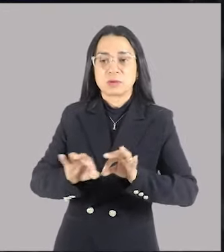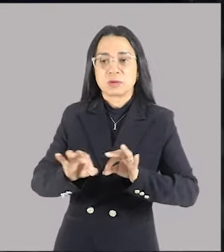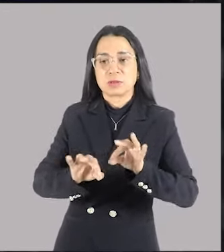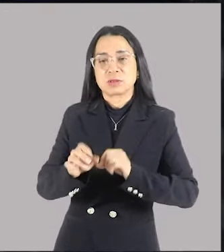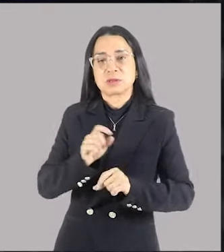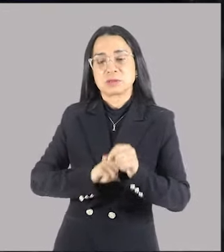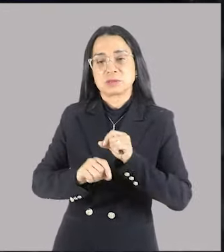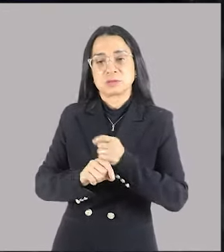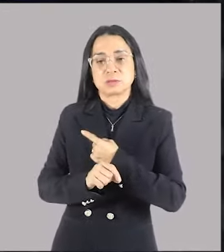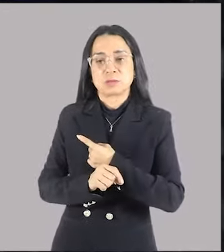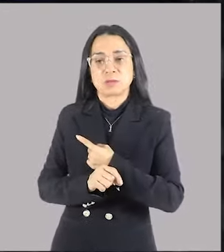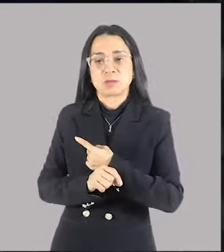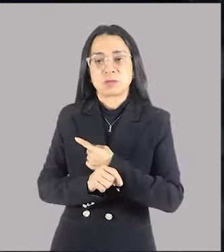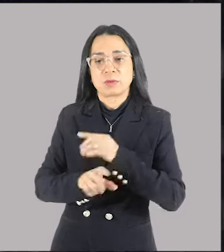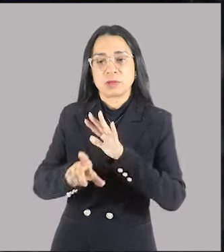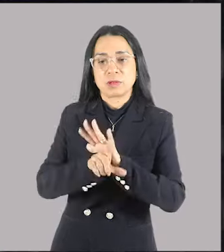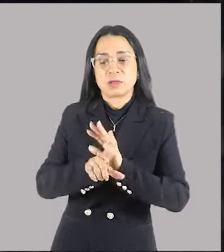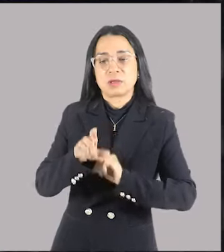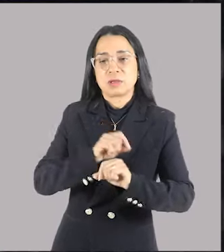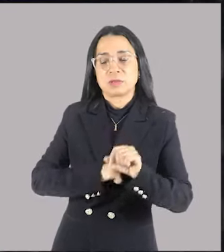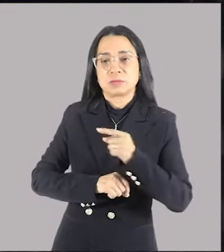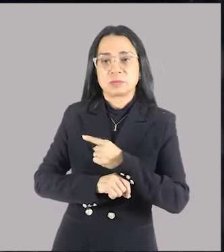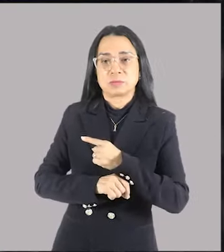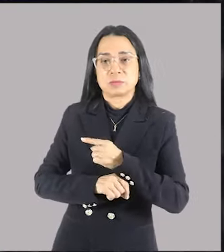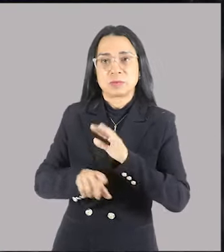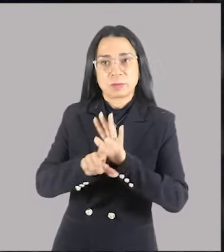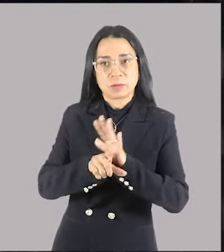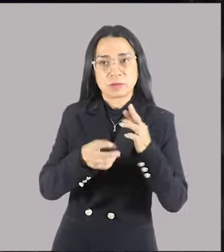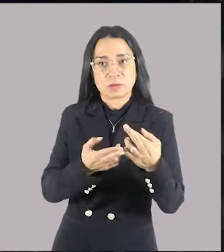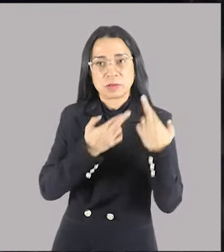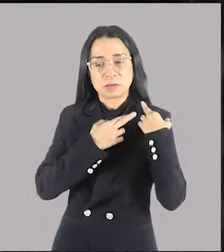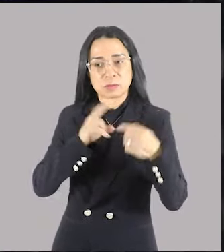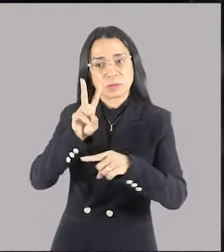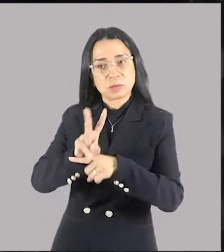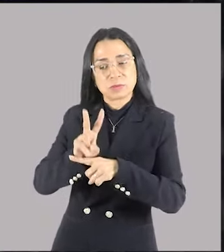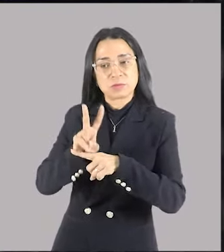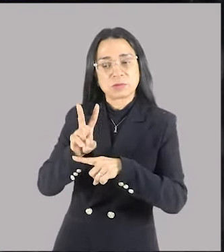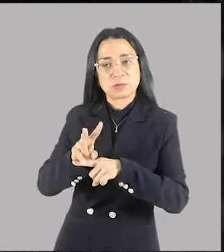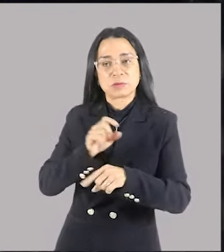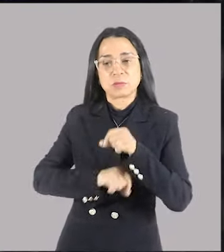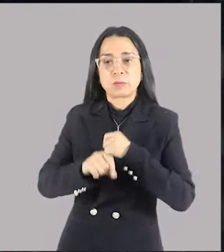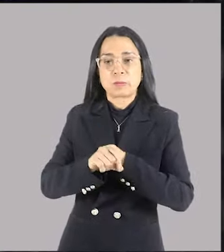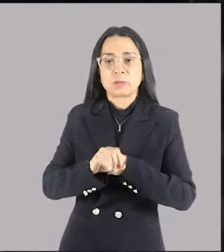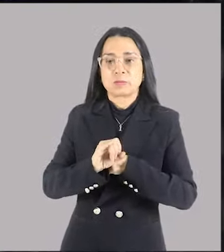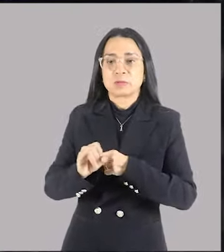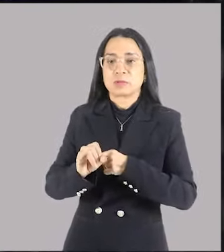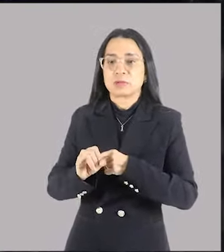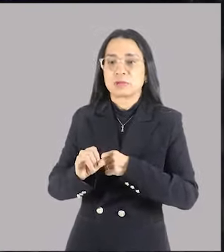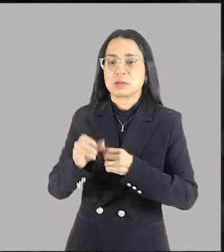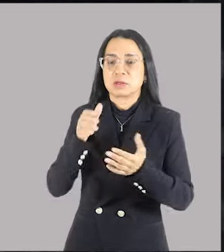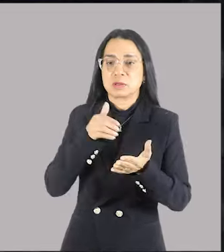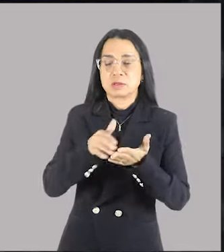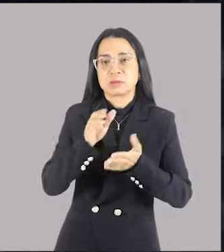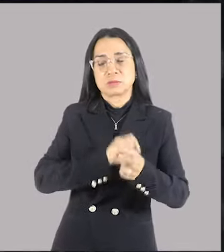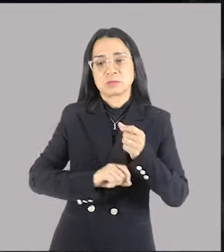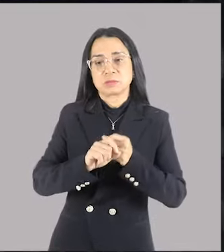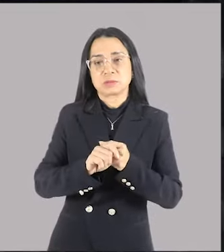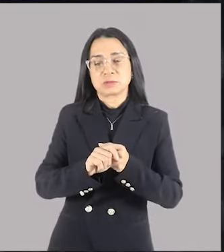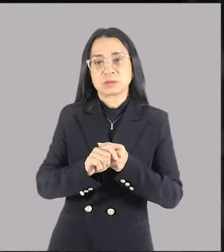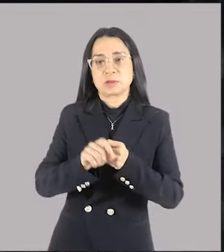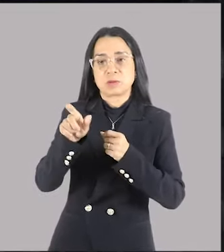LR F pela lei de responsabilidade fiscal portanto se passará a exoneração dos Servidores